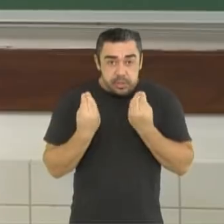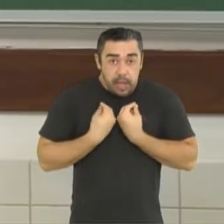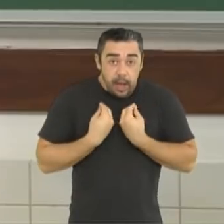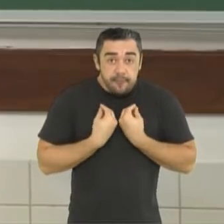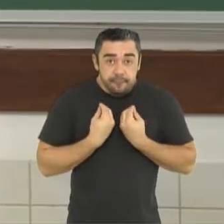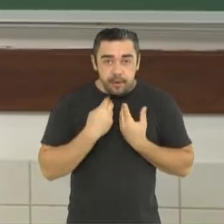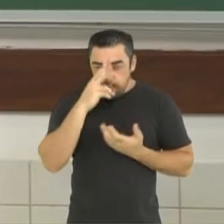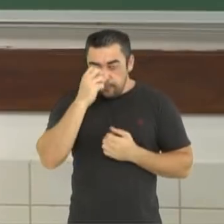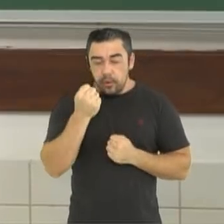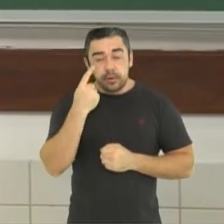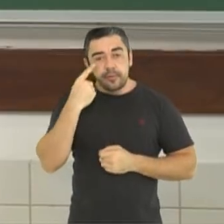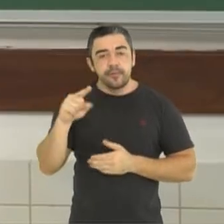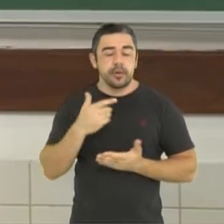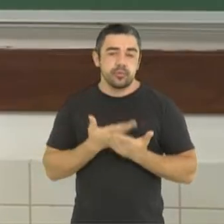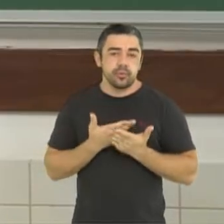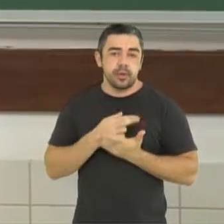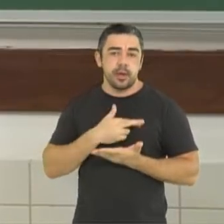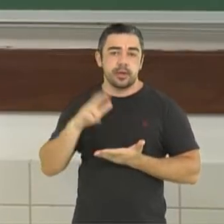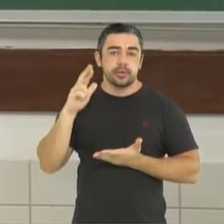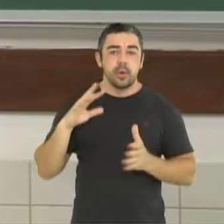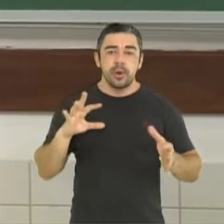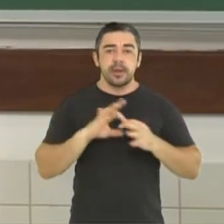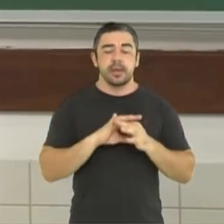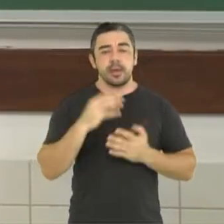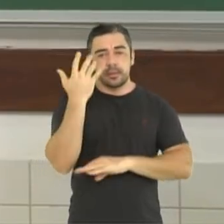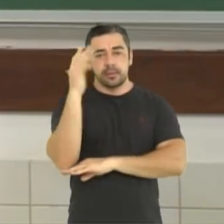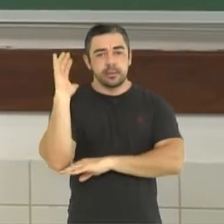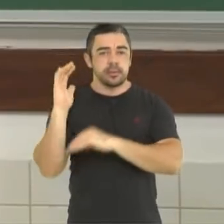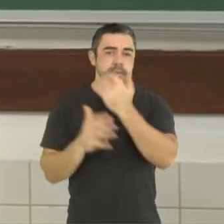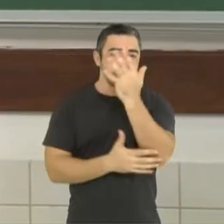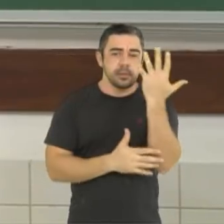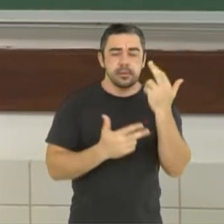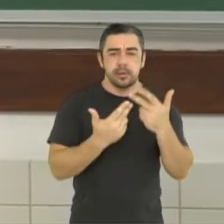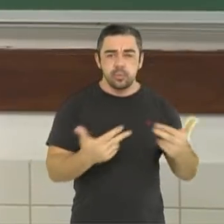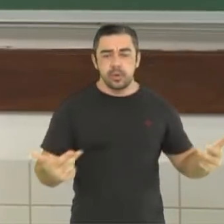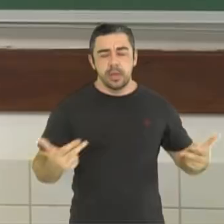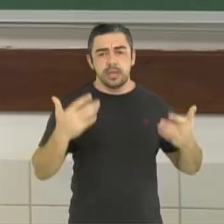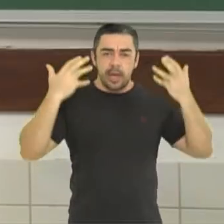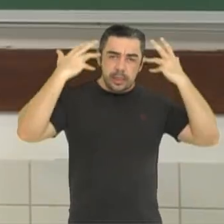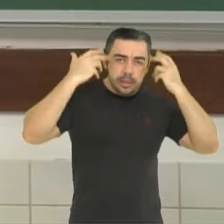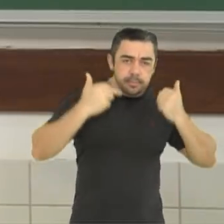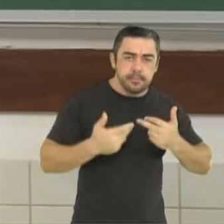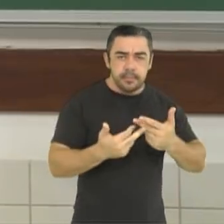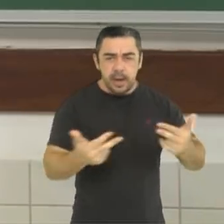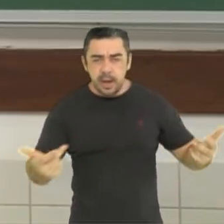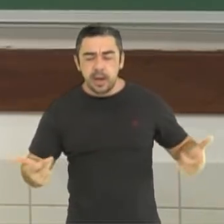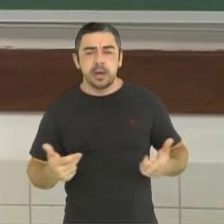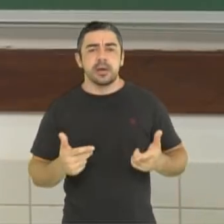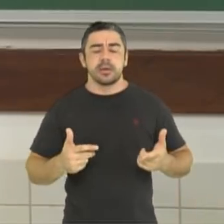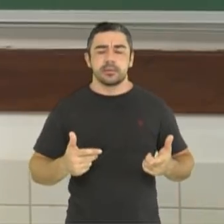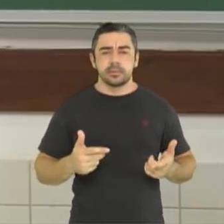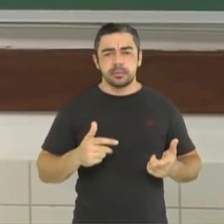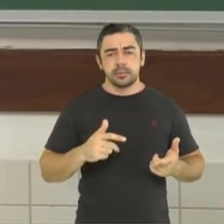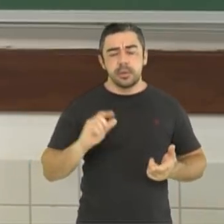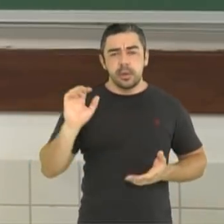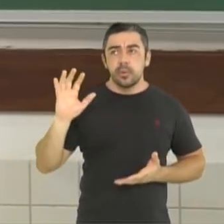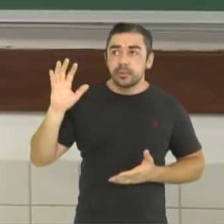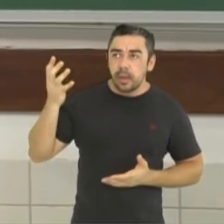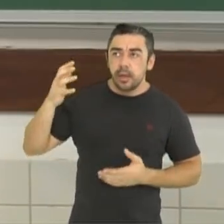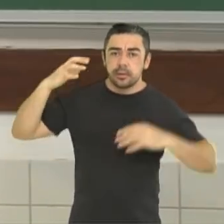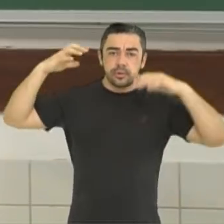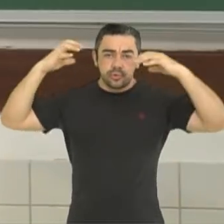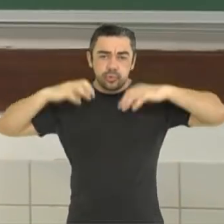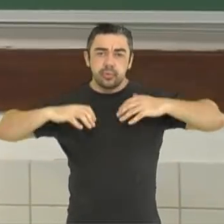vamos estudar na religião, tudo é ligado com a natureza, com animais, com o que acontece na natureza, a chuva,